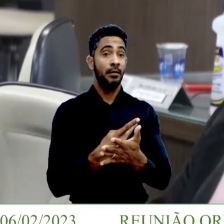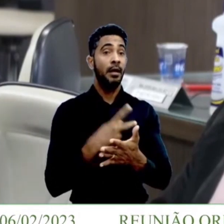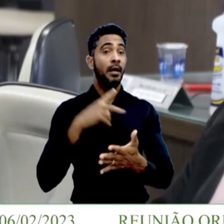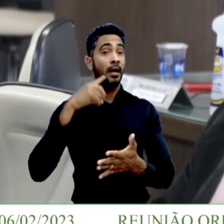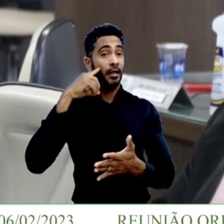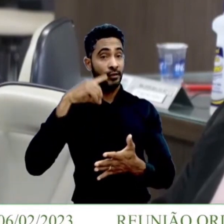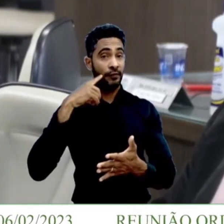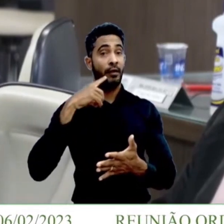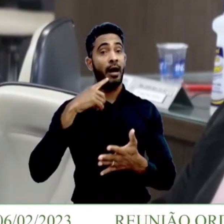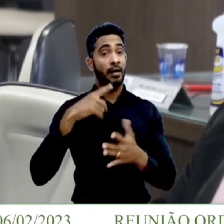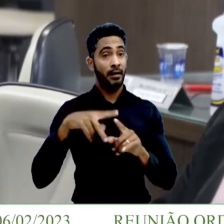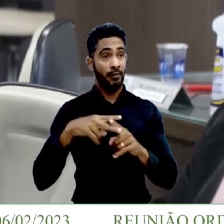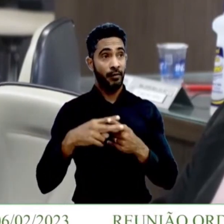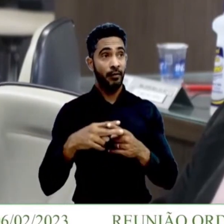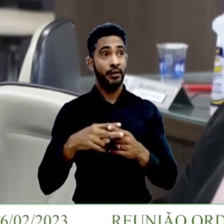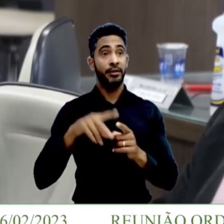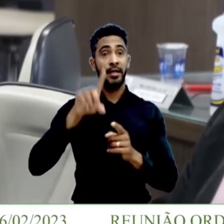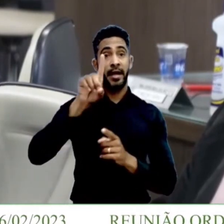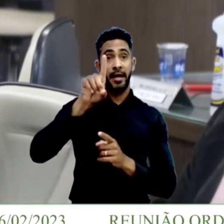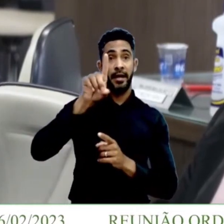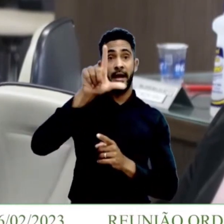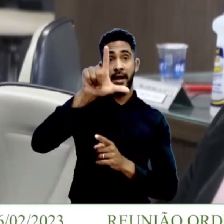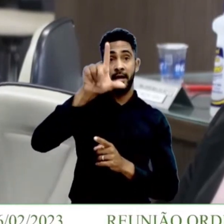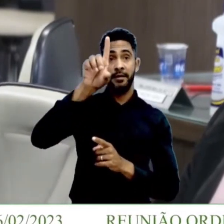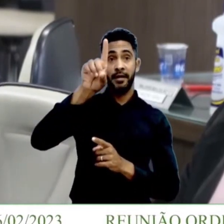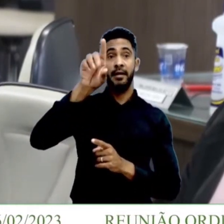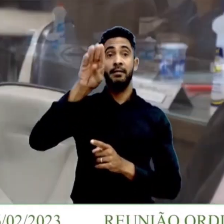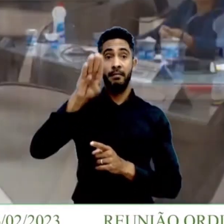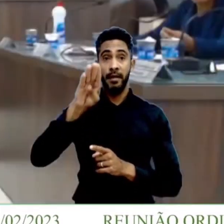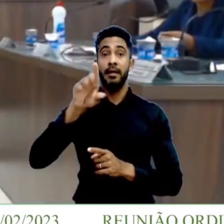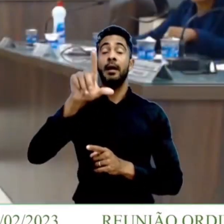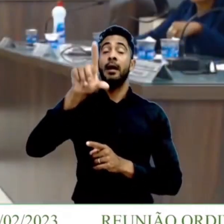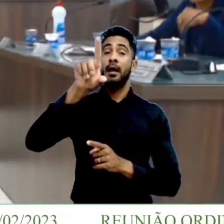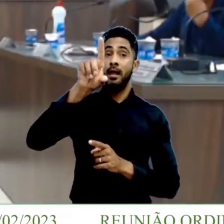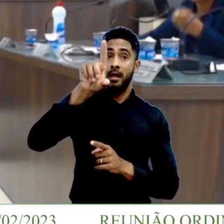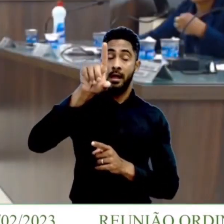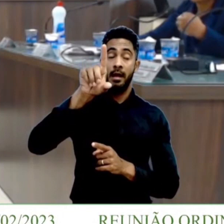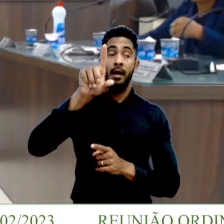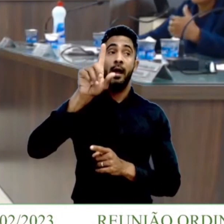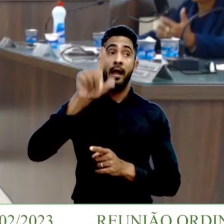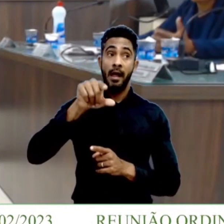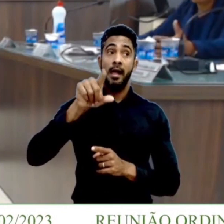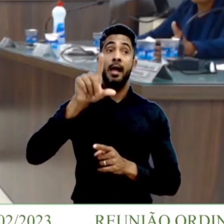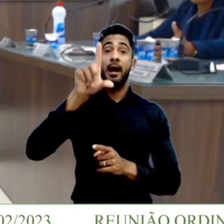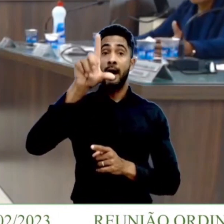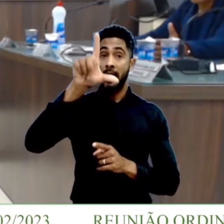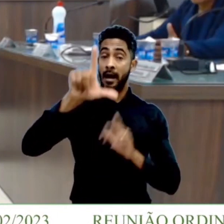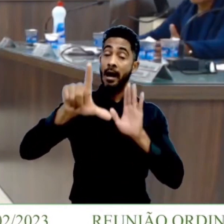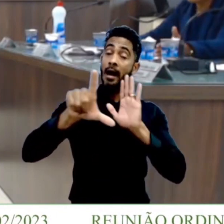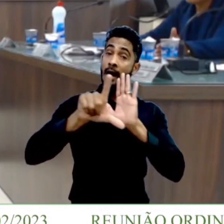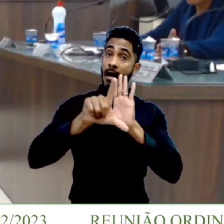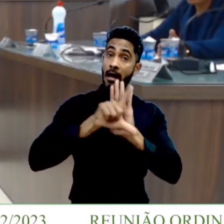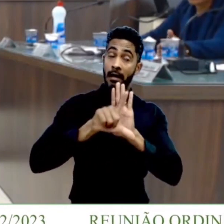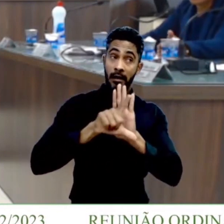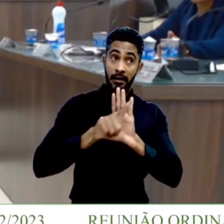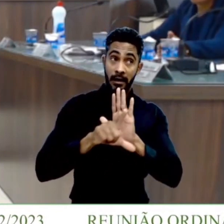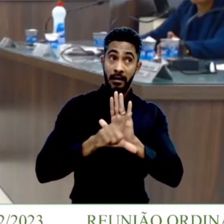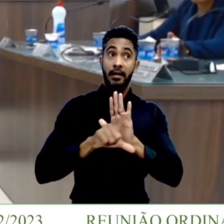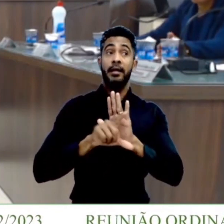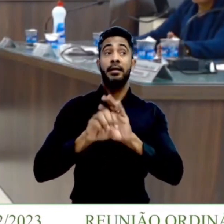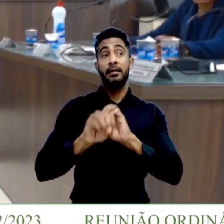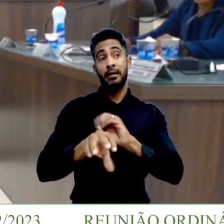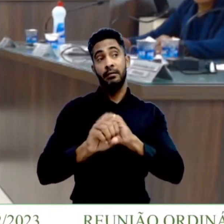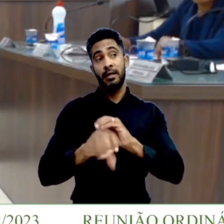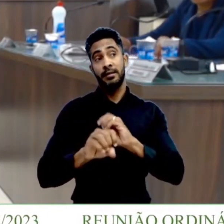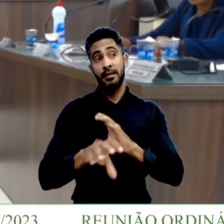favor. Mas a LDB é uma lei, para quem não sabe, é lei de diretriz e base, é o que rege, a lei maior que rege a